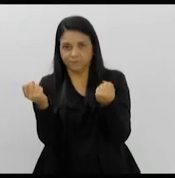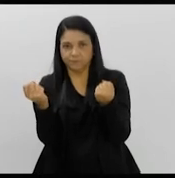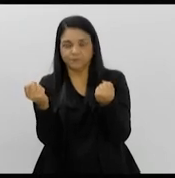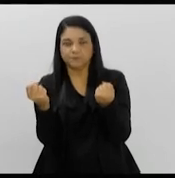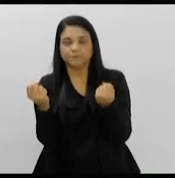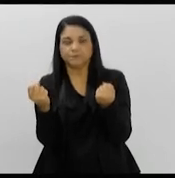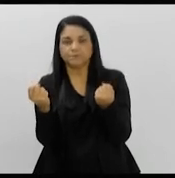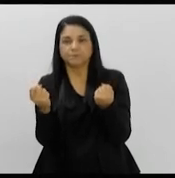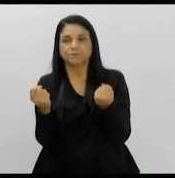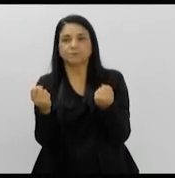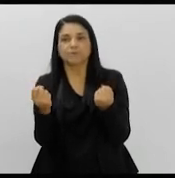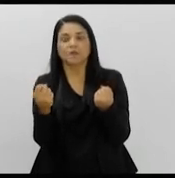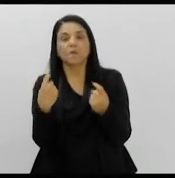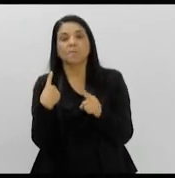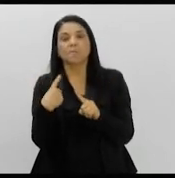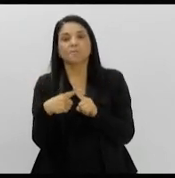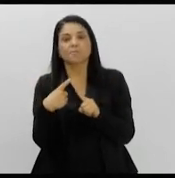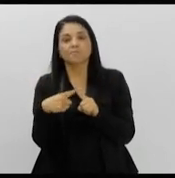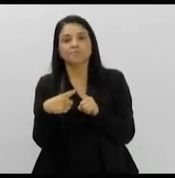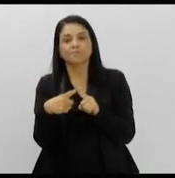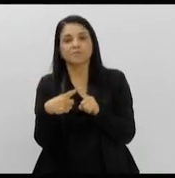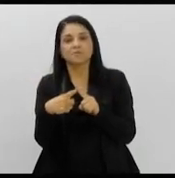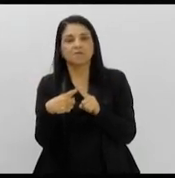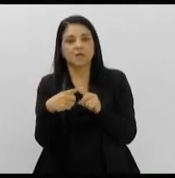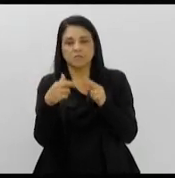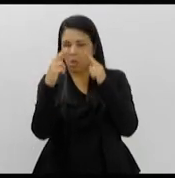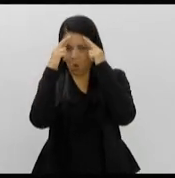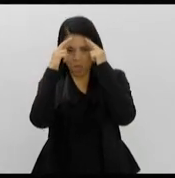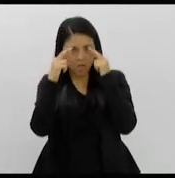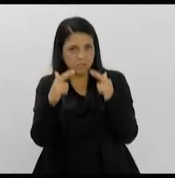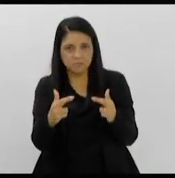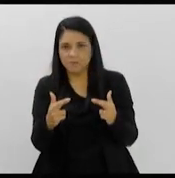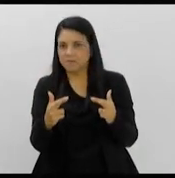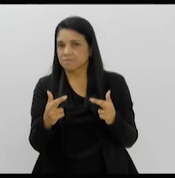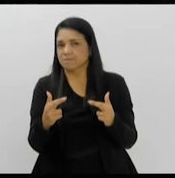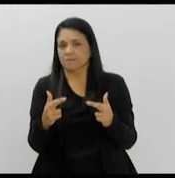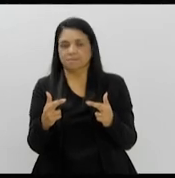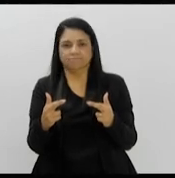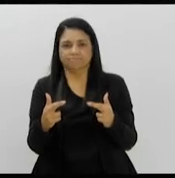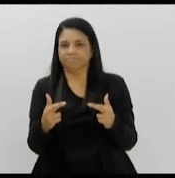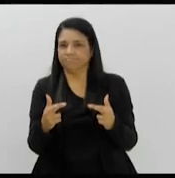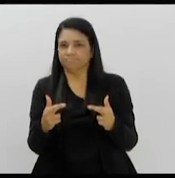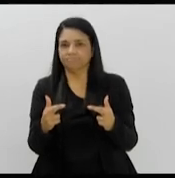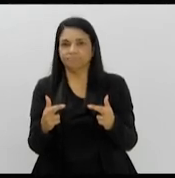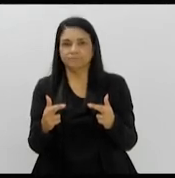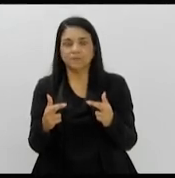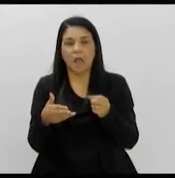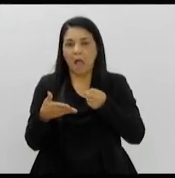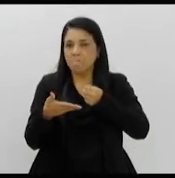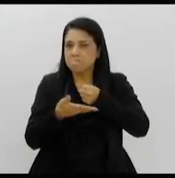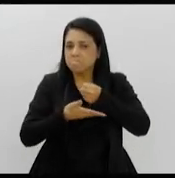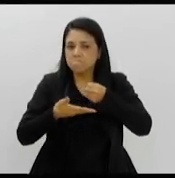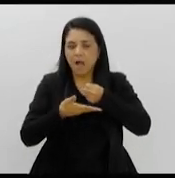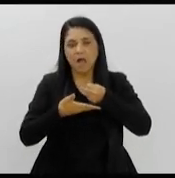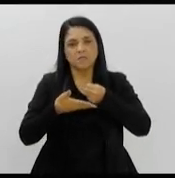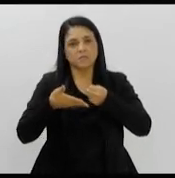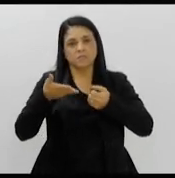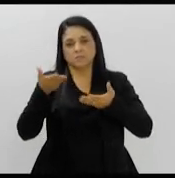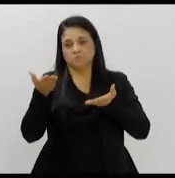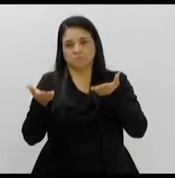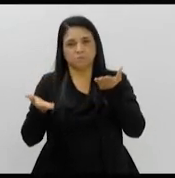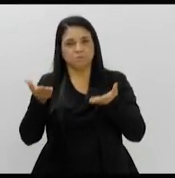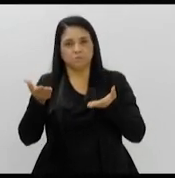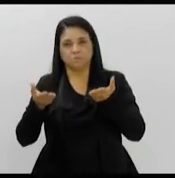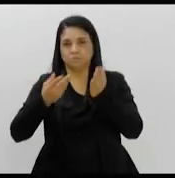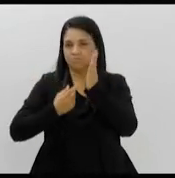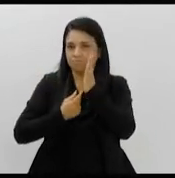init porque ele desrespeita profundamente o princípio do equilíbrio financeiro